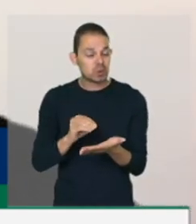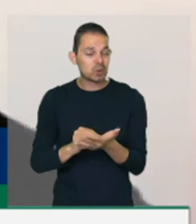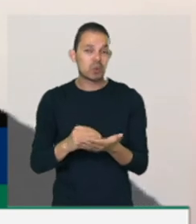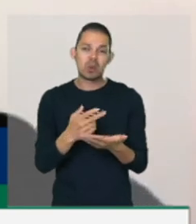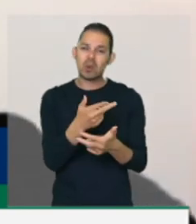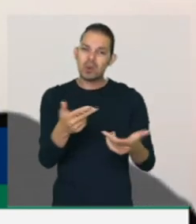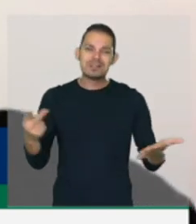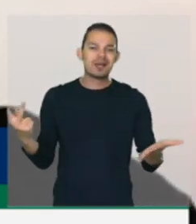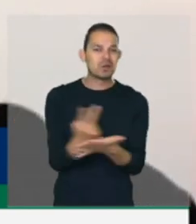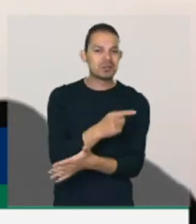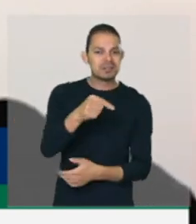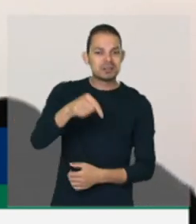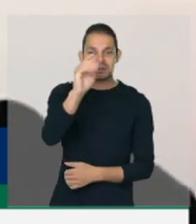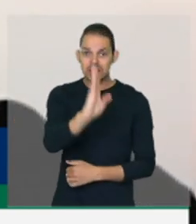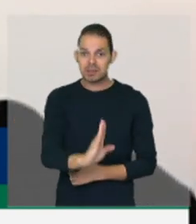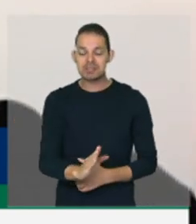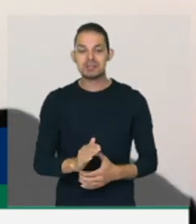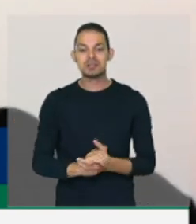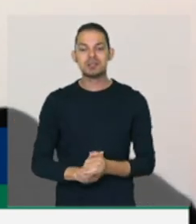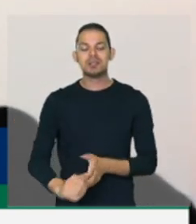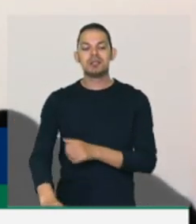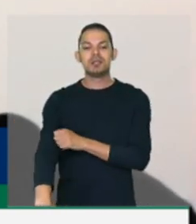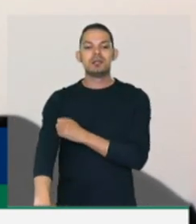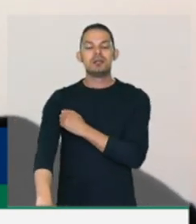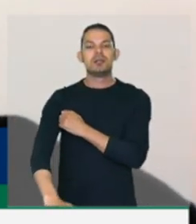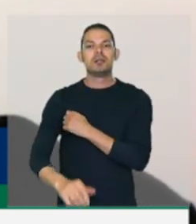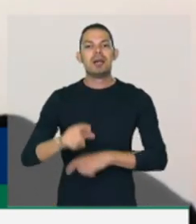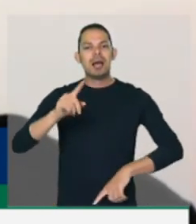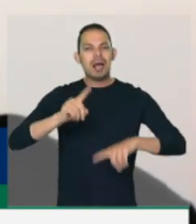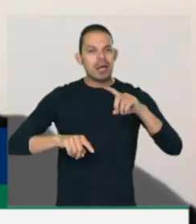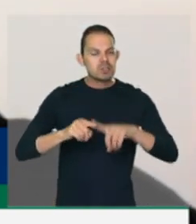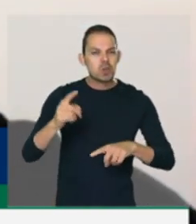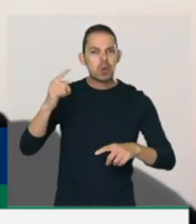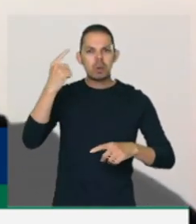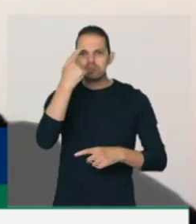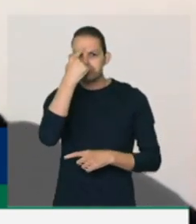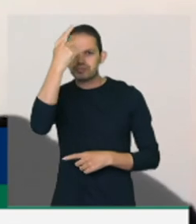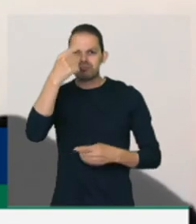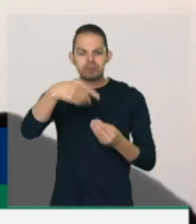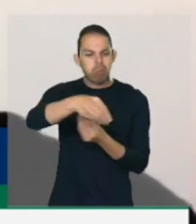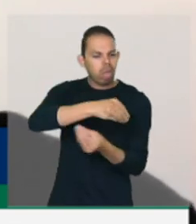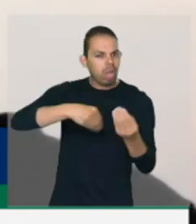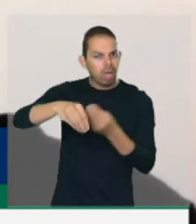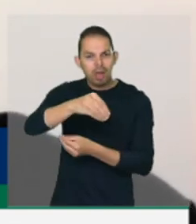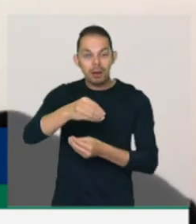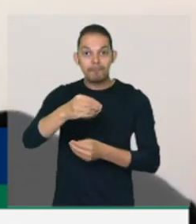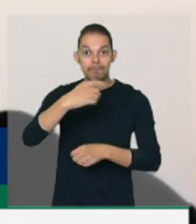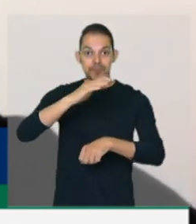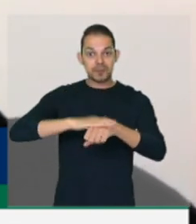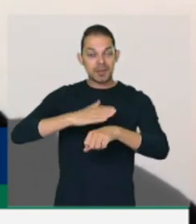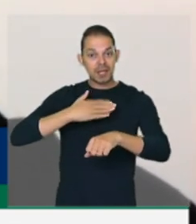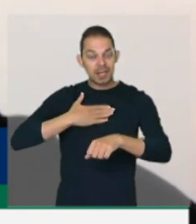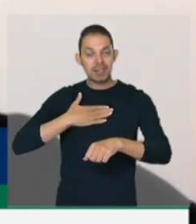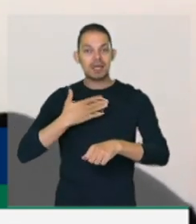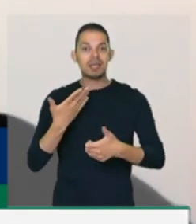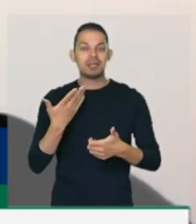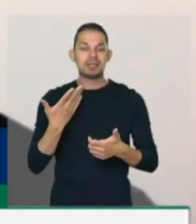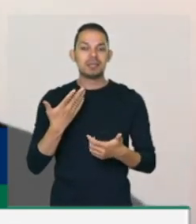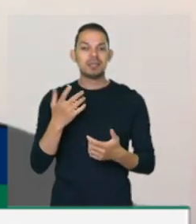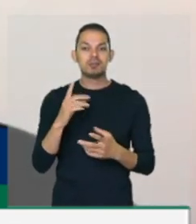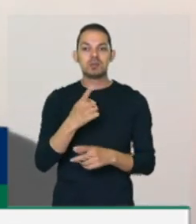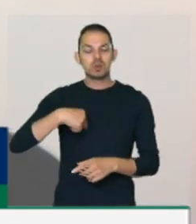no Brasil, um aglutinamento de ações e ideias, por minha vez, no debate esotérico da questão,